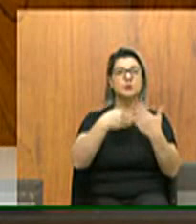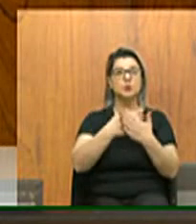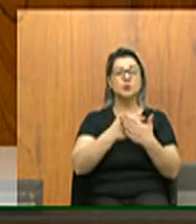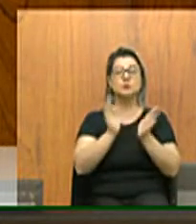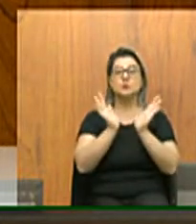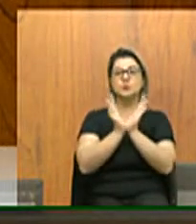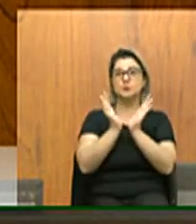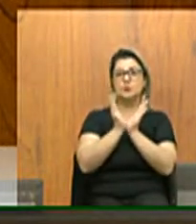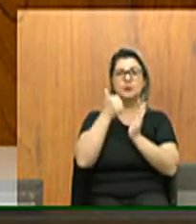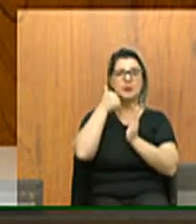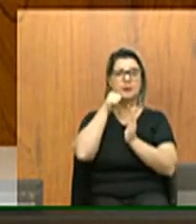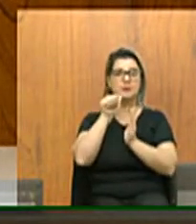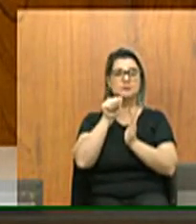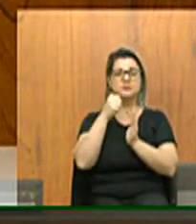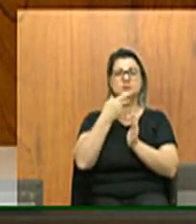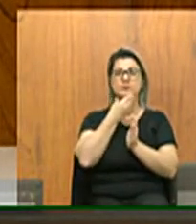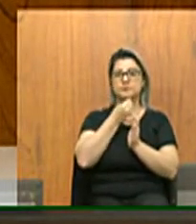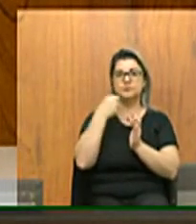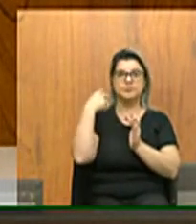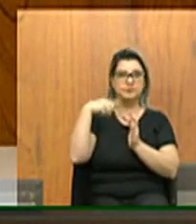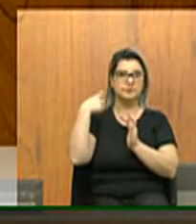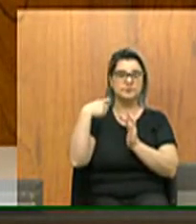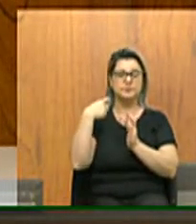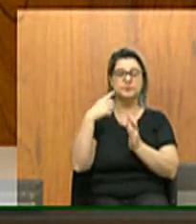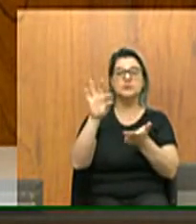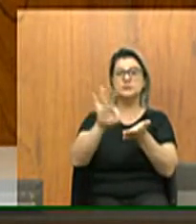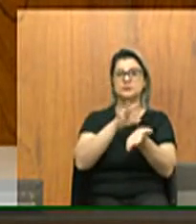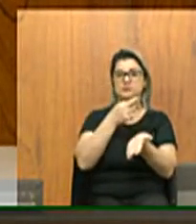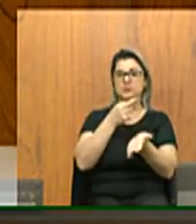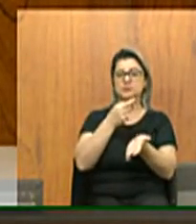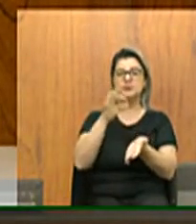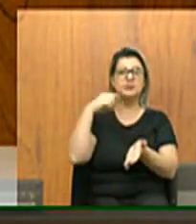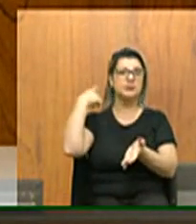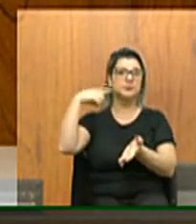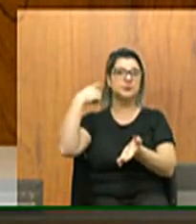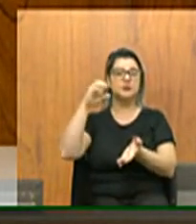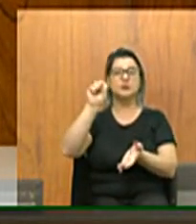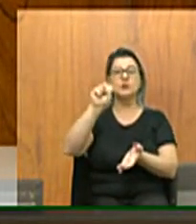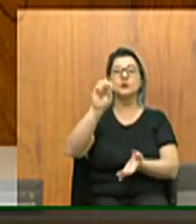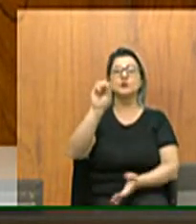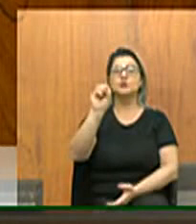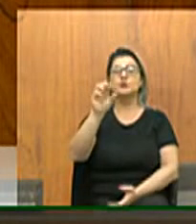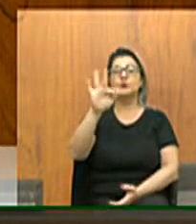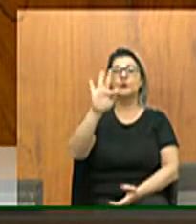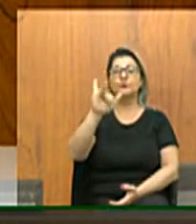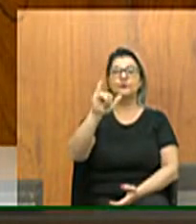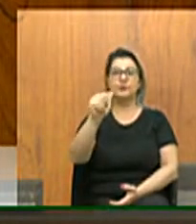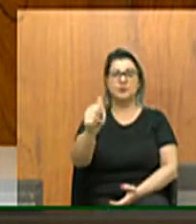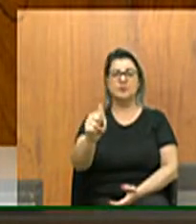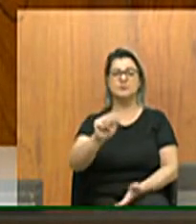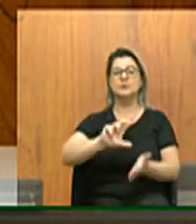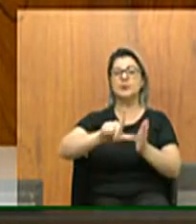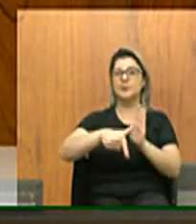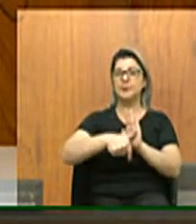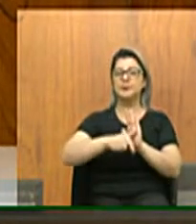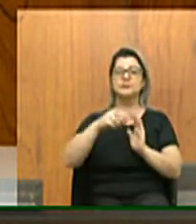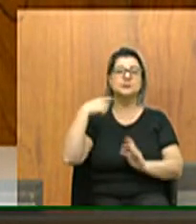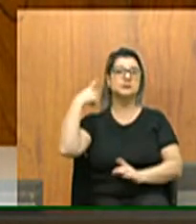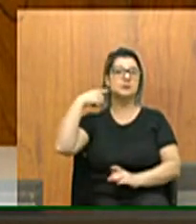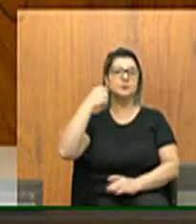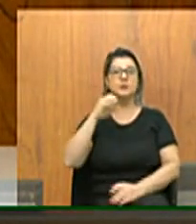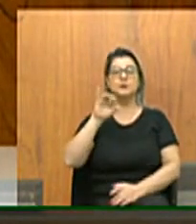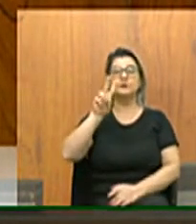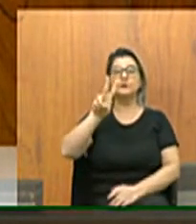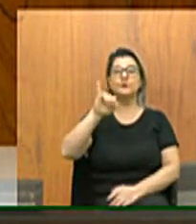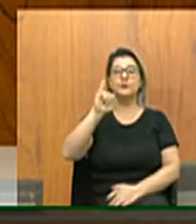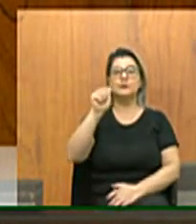deputadas. Inscrita a deputada Sofia Cavedon e, posteriormente, deputado Luiz Henrique Viana. Deputada Sofia, a palavra